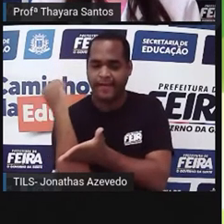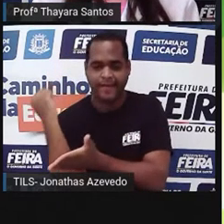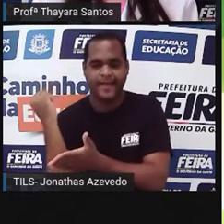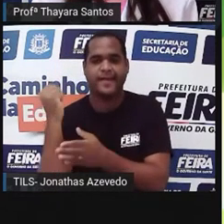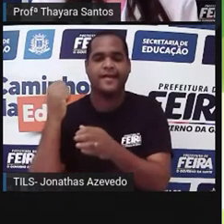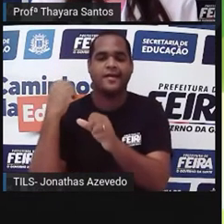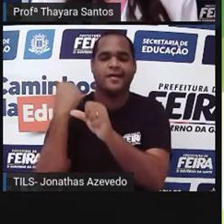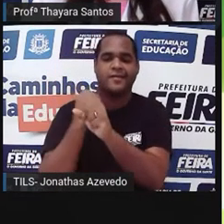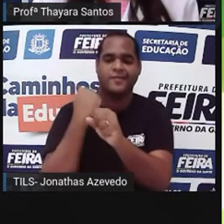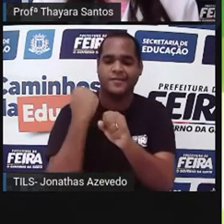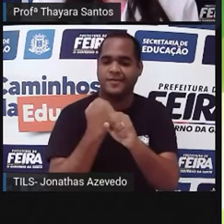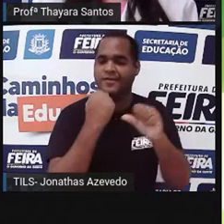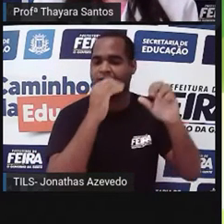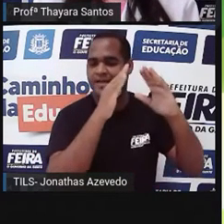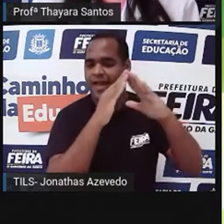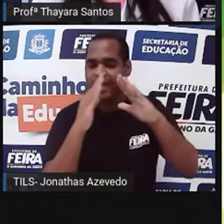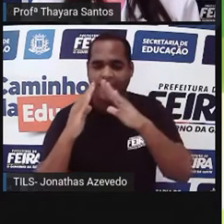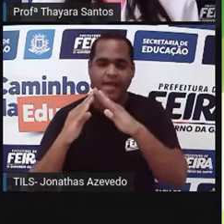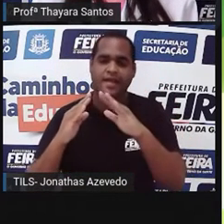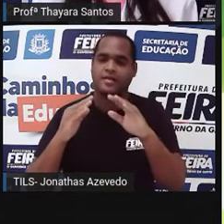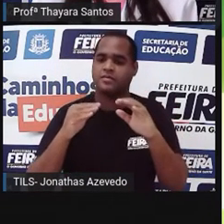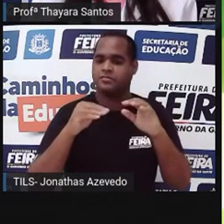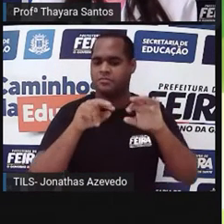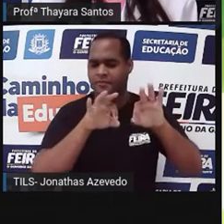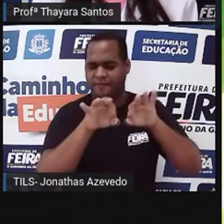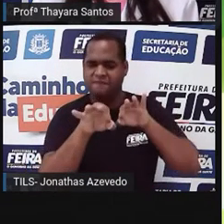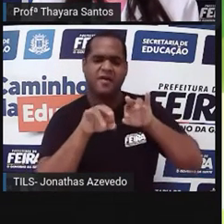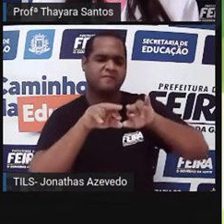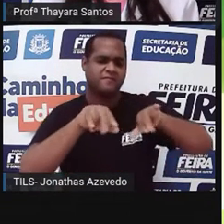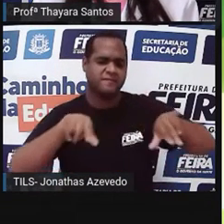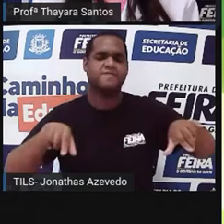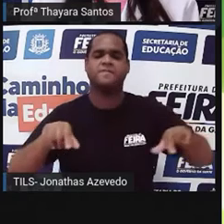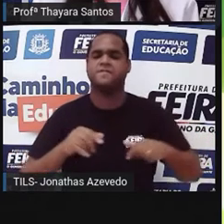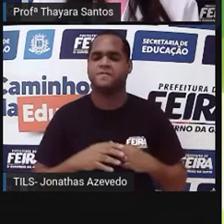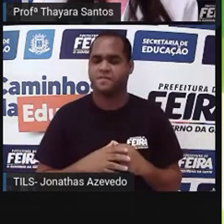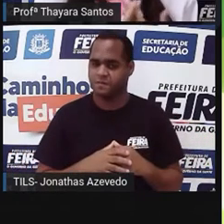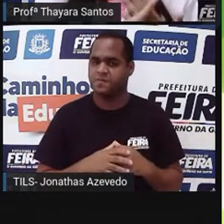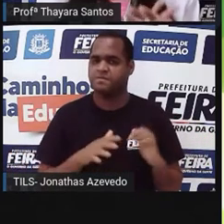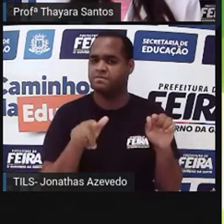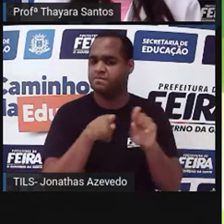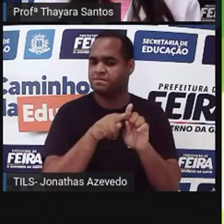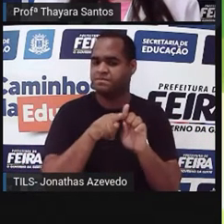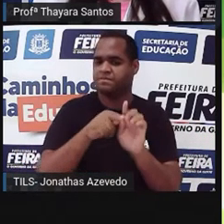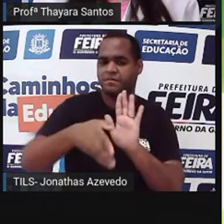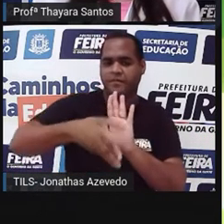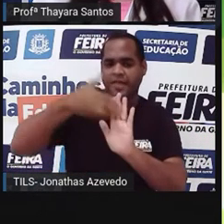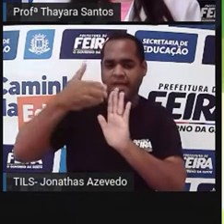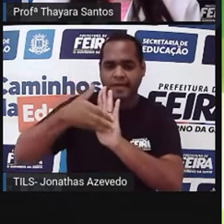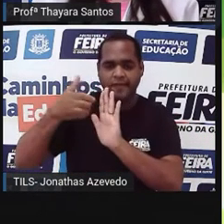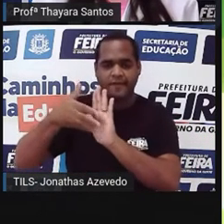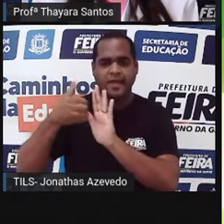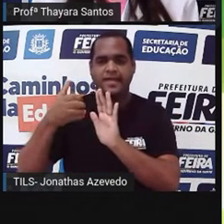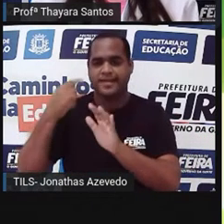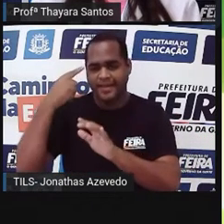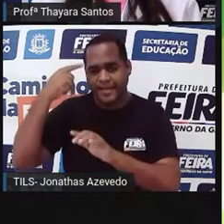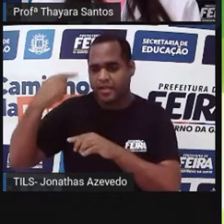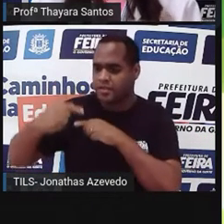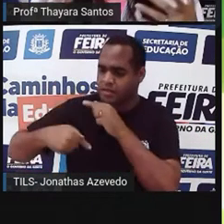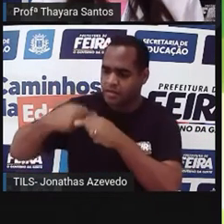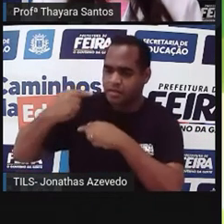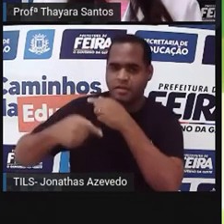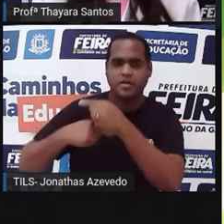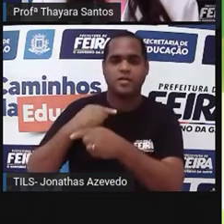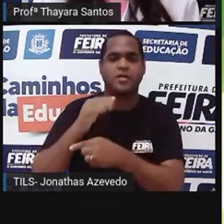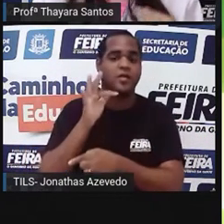construir móveis e até as casas, né? A gente também retira os recursos genéticos da natureza,